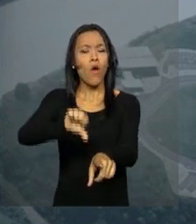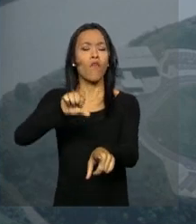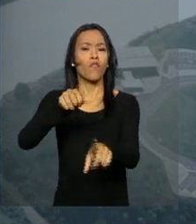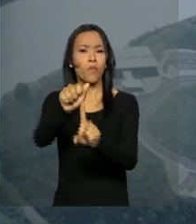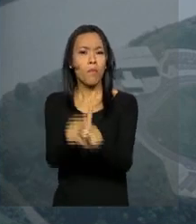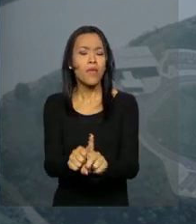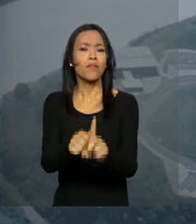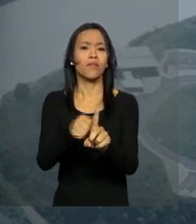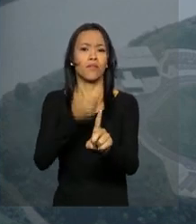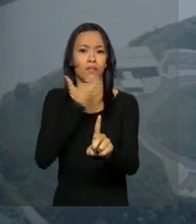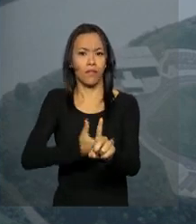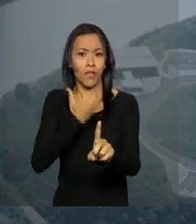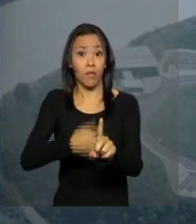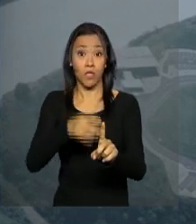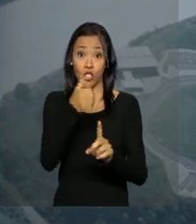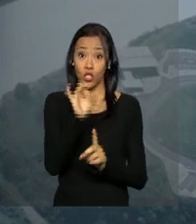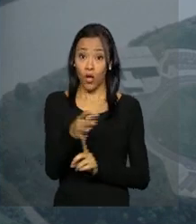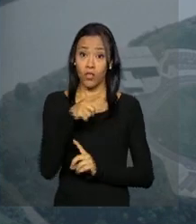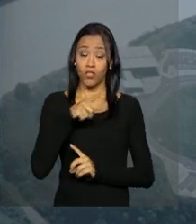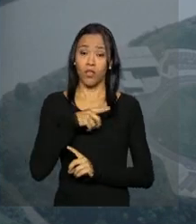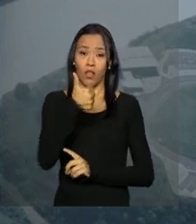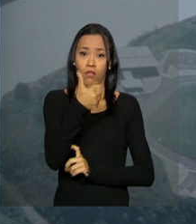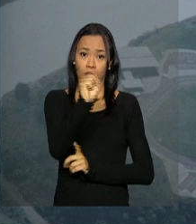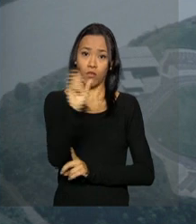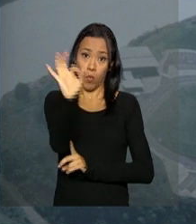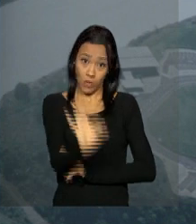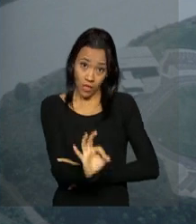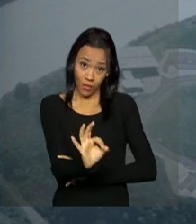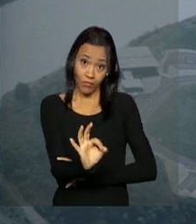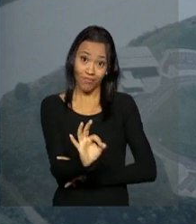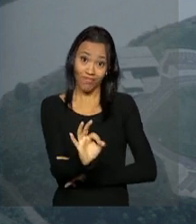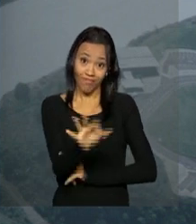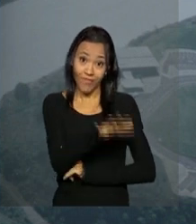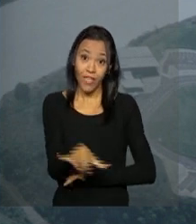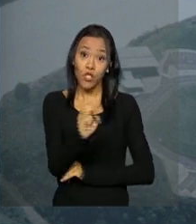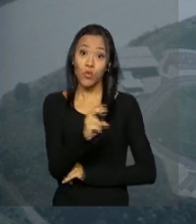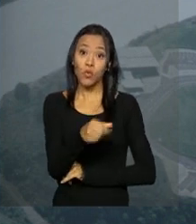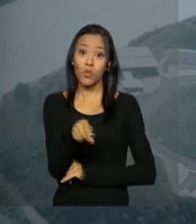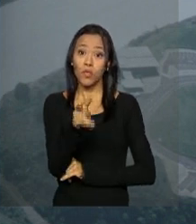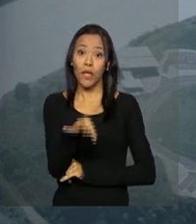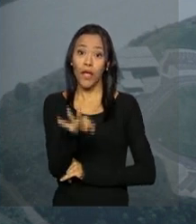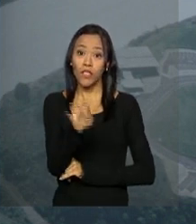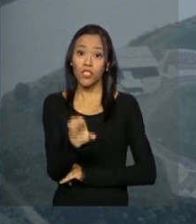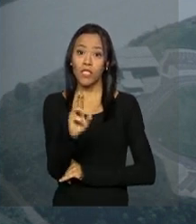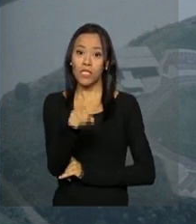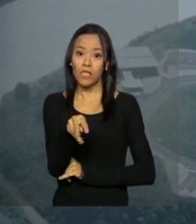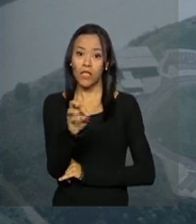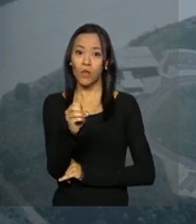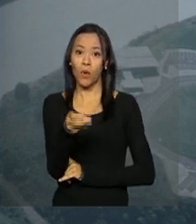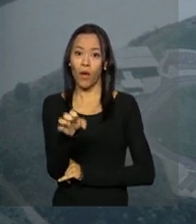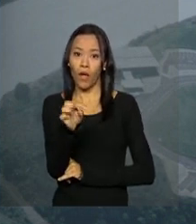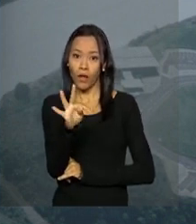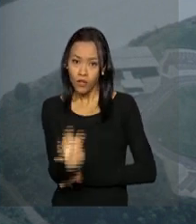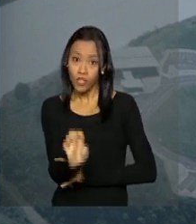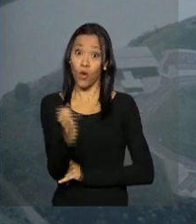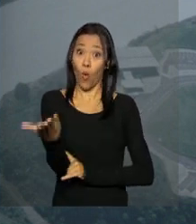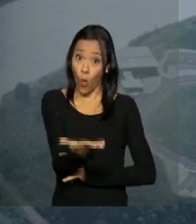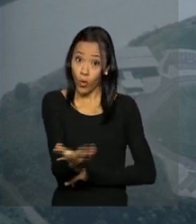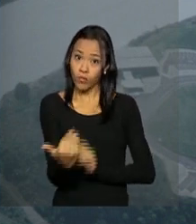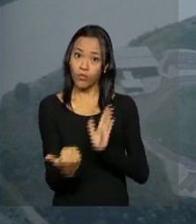estávamos com apenas 18% do reservatório na região Sudeste e centro-oeste hoje já estamos com